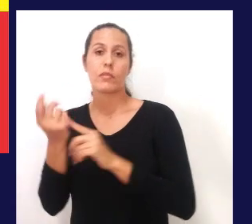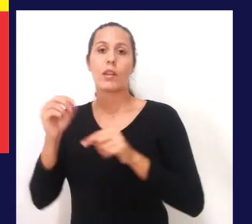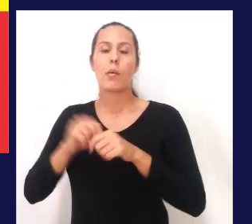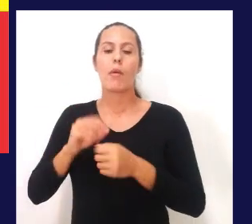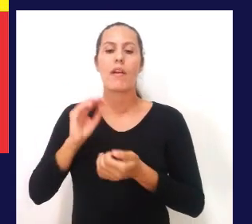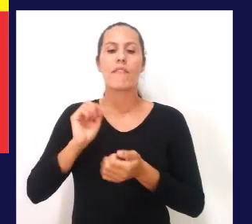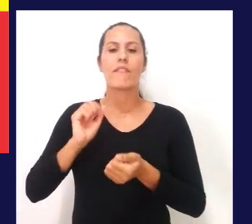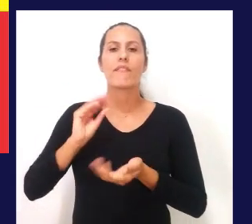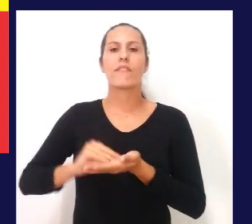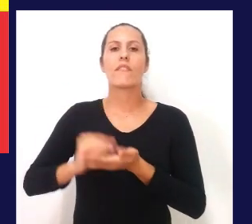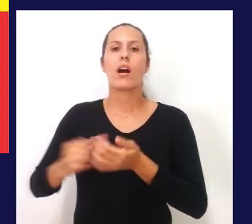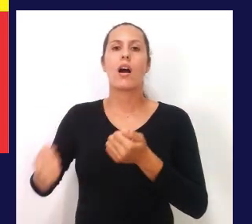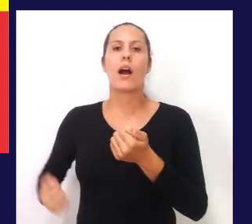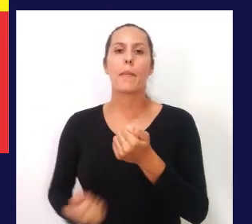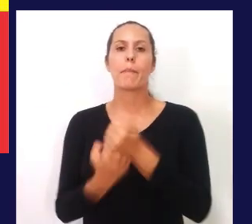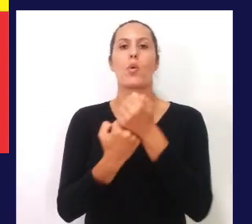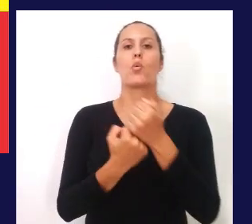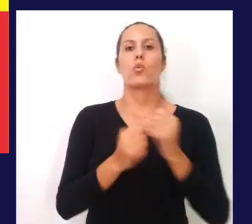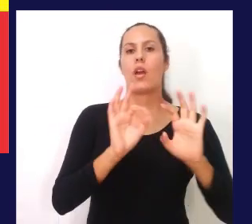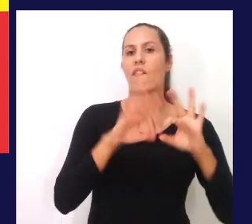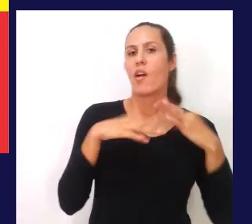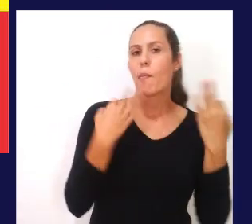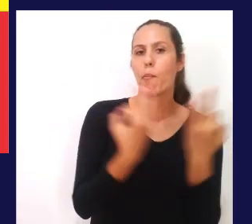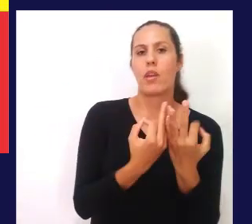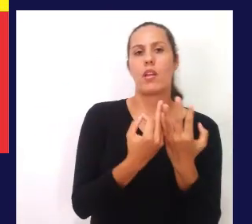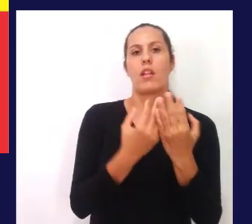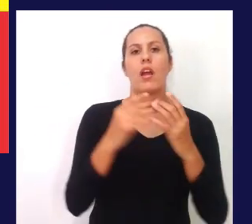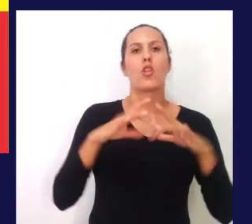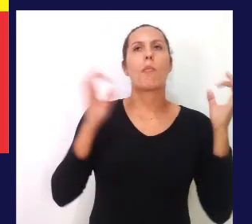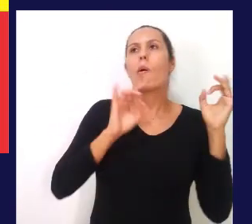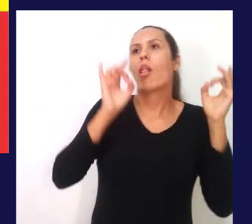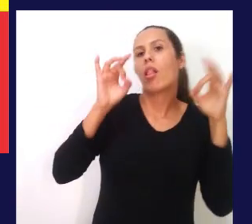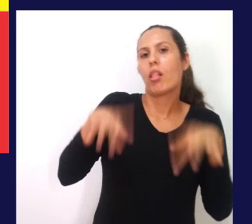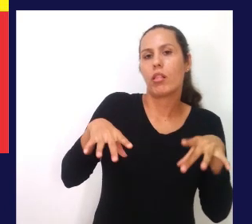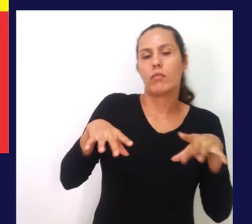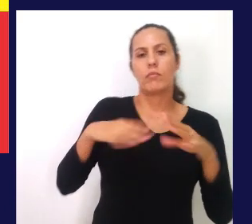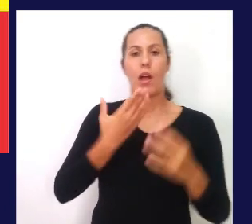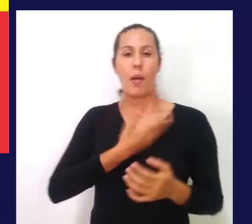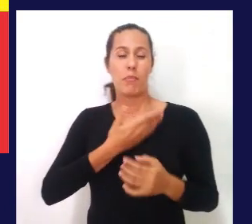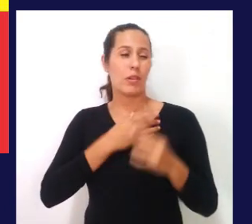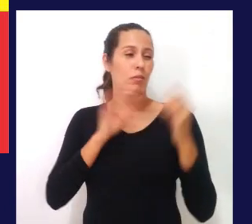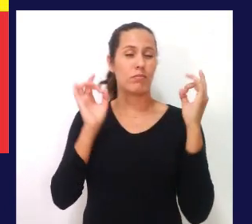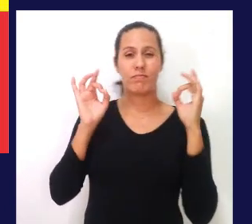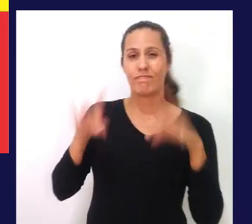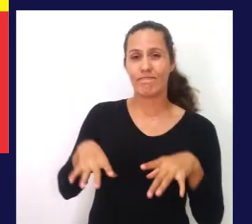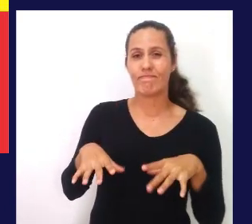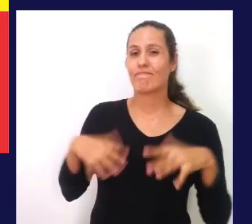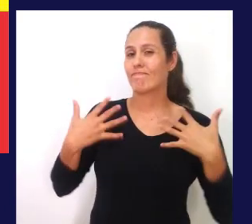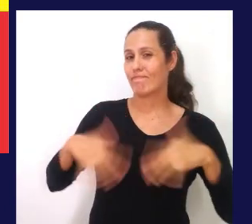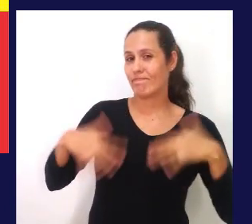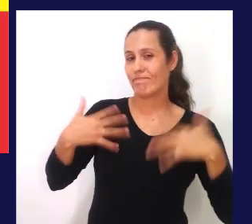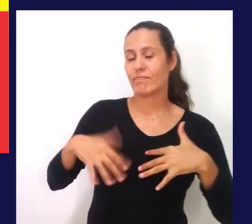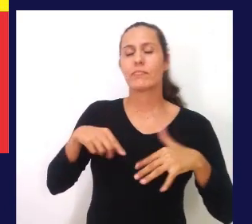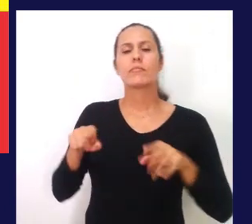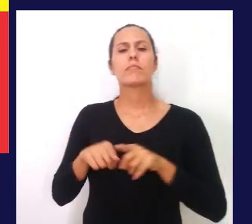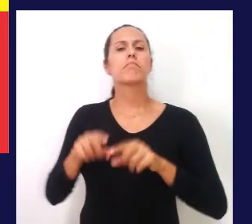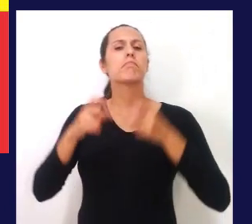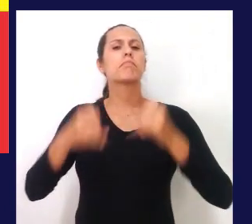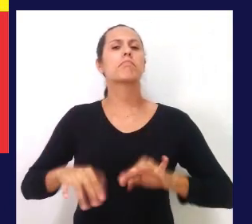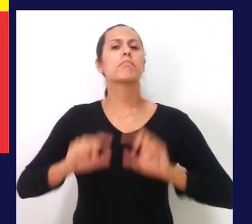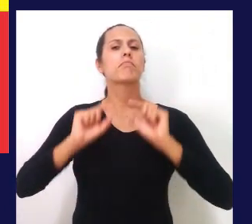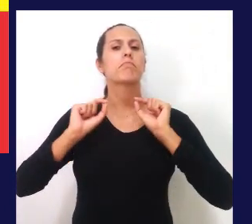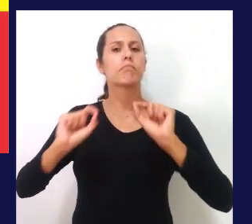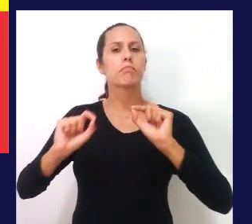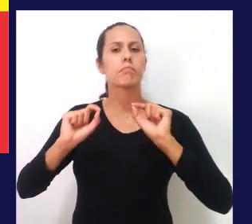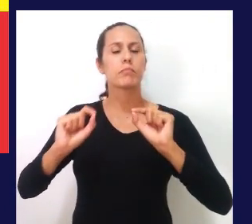da falta de apoio. Apoio de quem? Apoio dos pais, apoio dos amigos. E se fala também